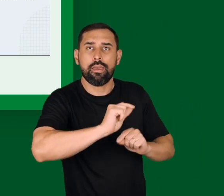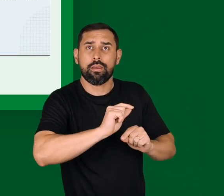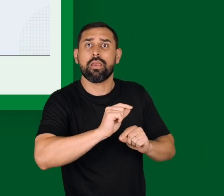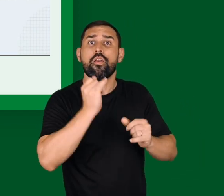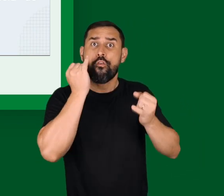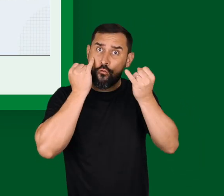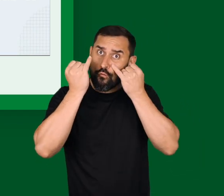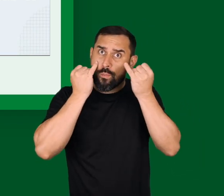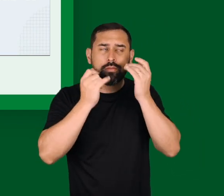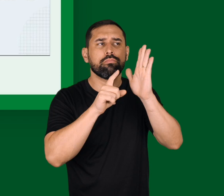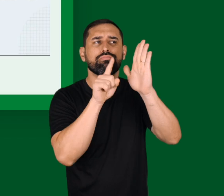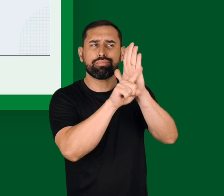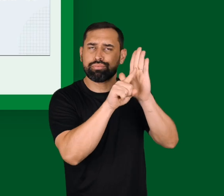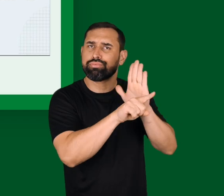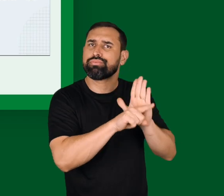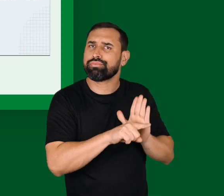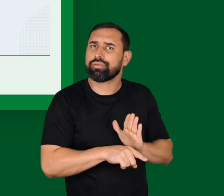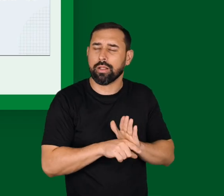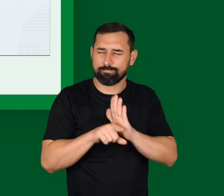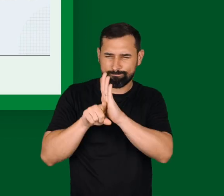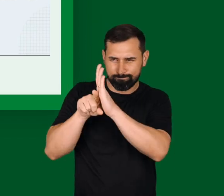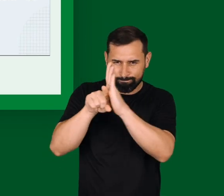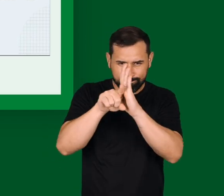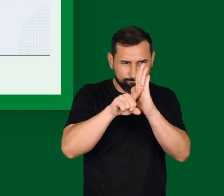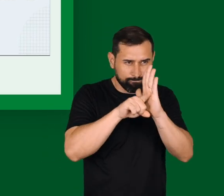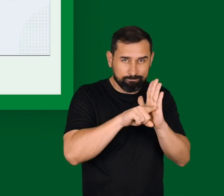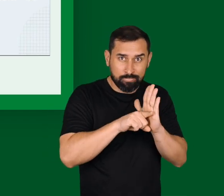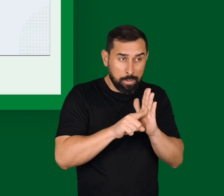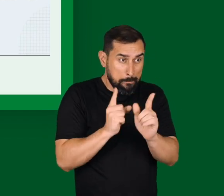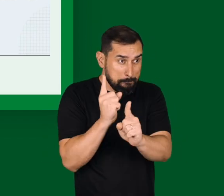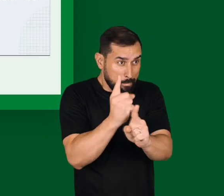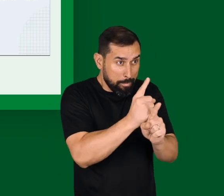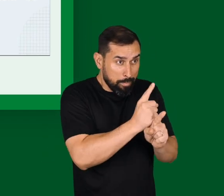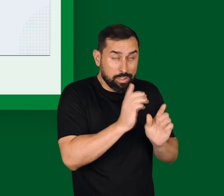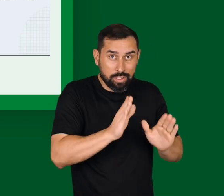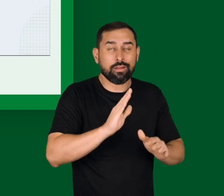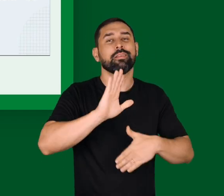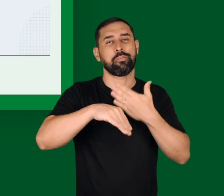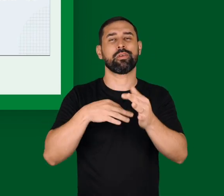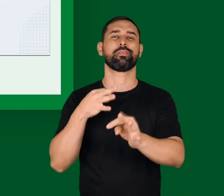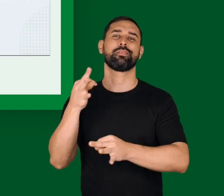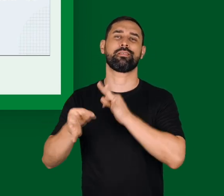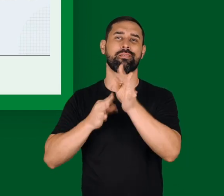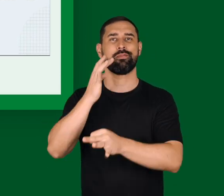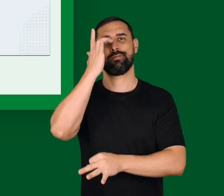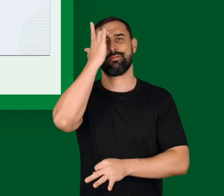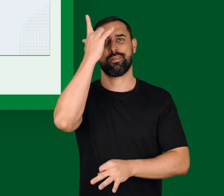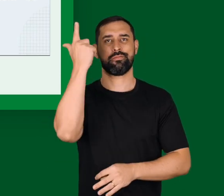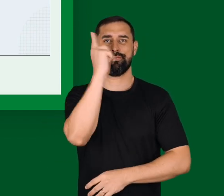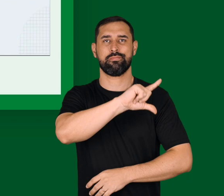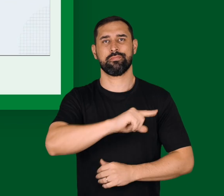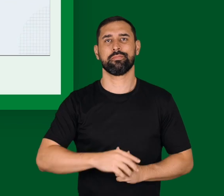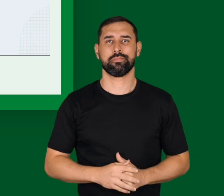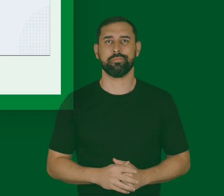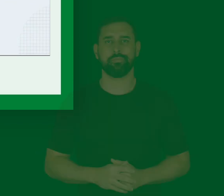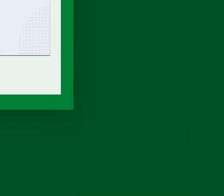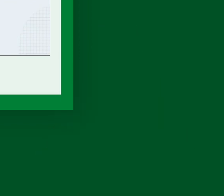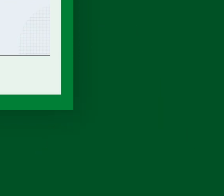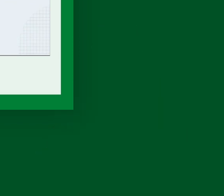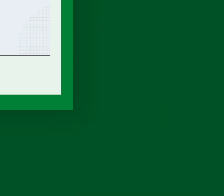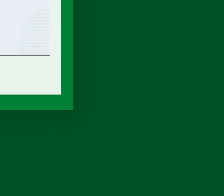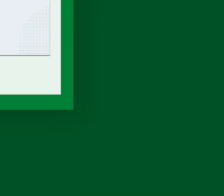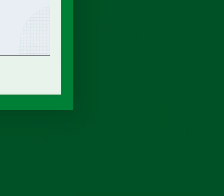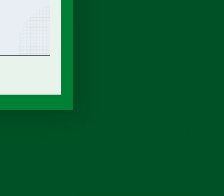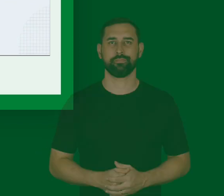que prestar informações e a gente tem que buscar essas informações para saber exatamente aonde a gente vai atuar,